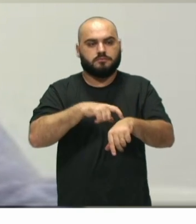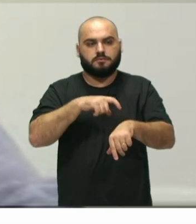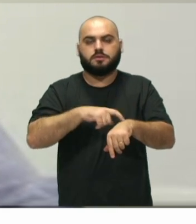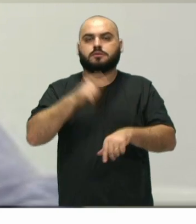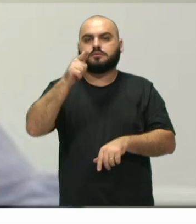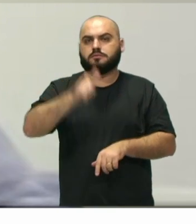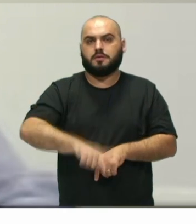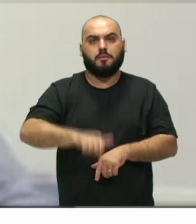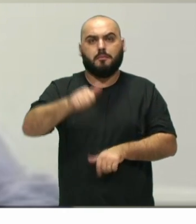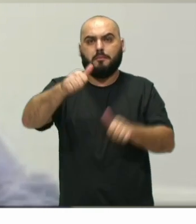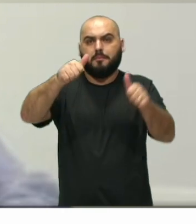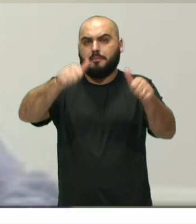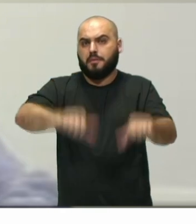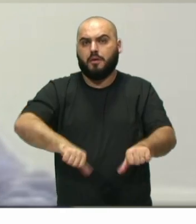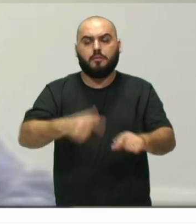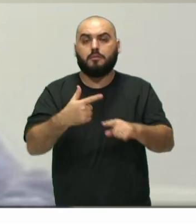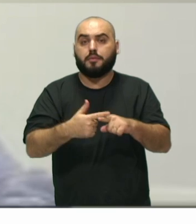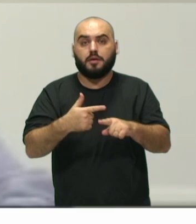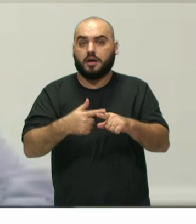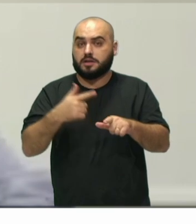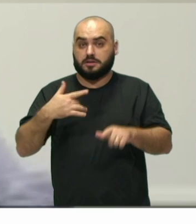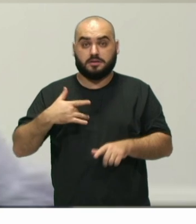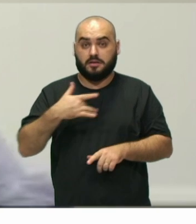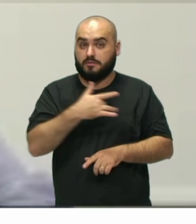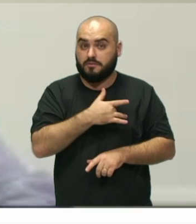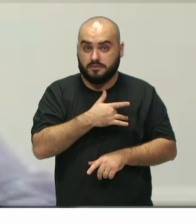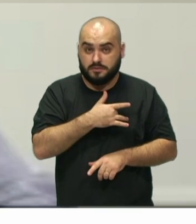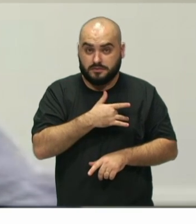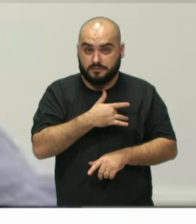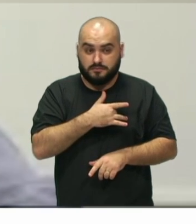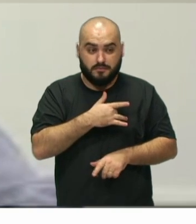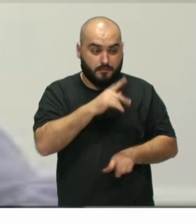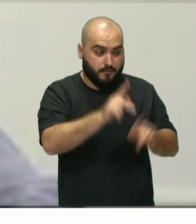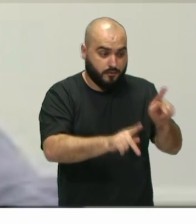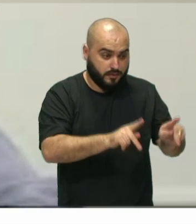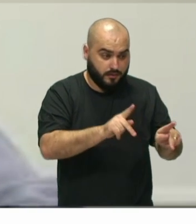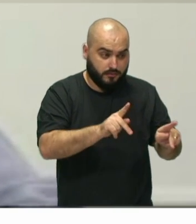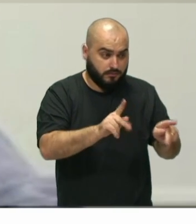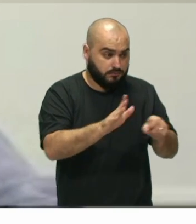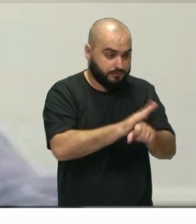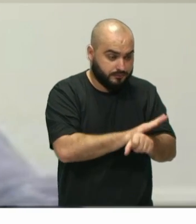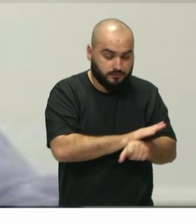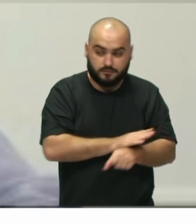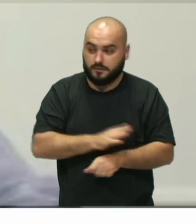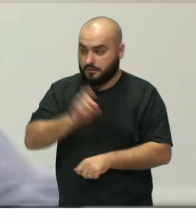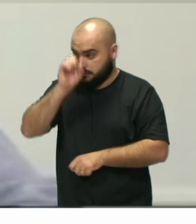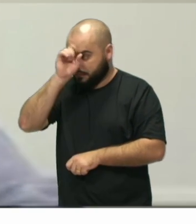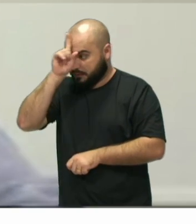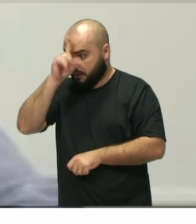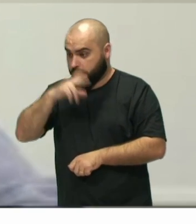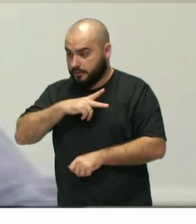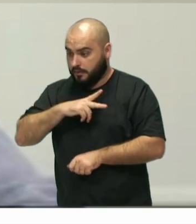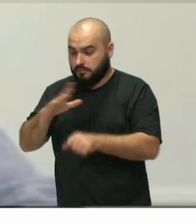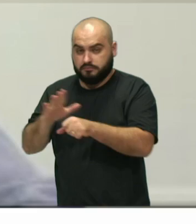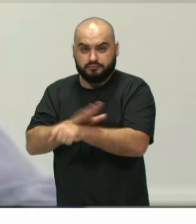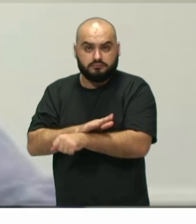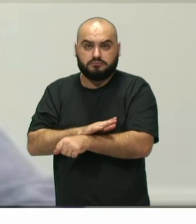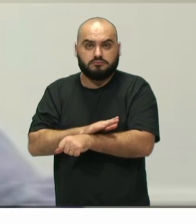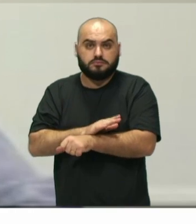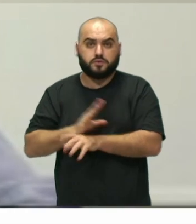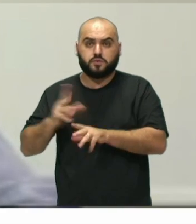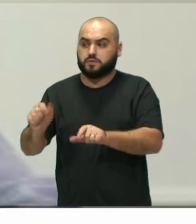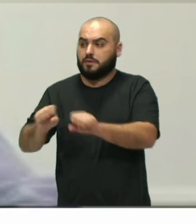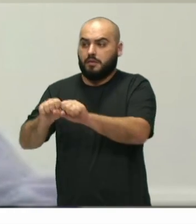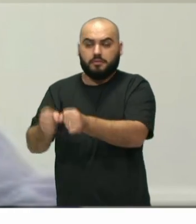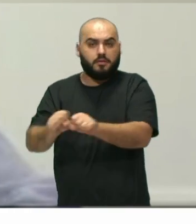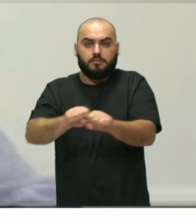momento muito pior, que é o colapso da saúde pública e da saúde privada. A gente vê hospitais privados a todo momento notificando o Ministério Público,